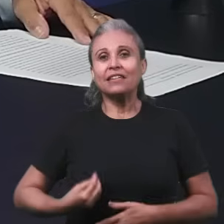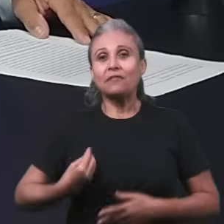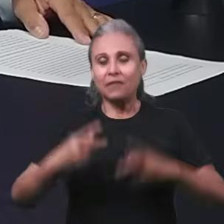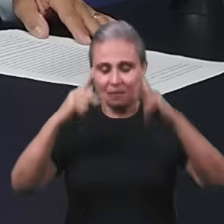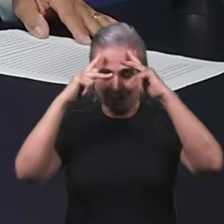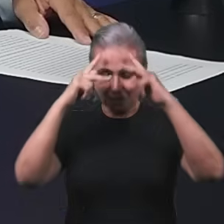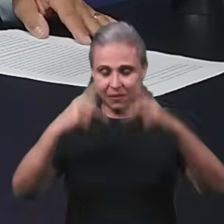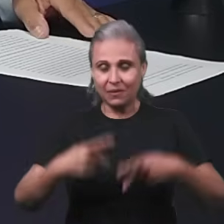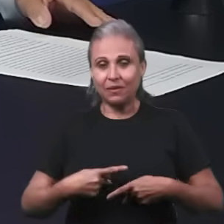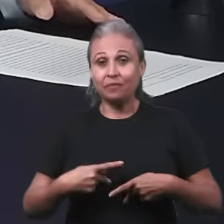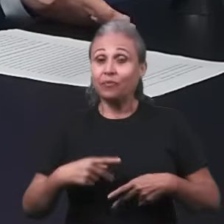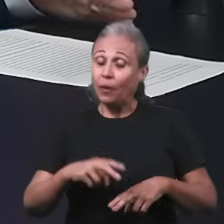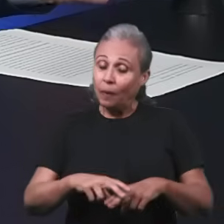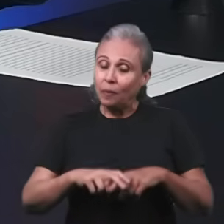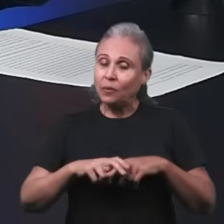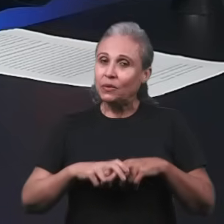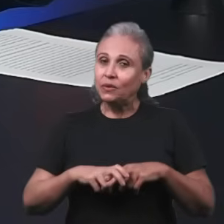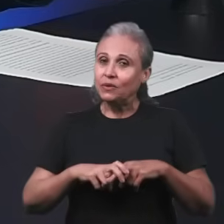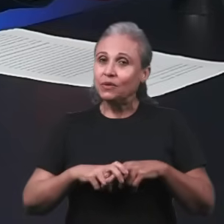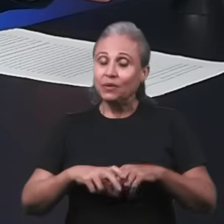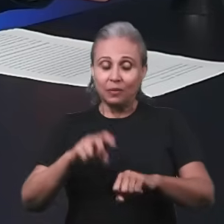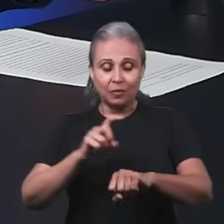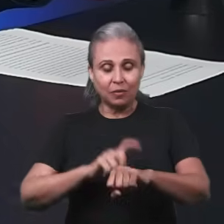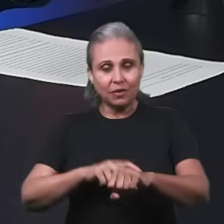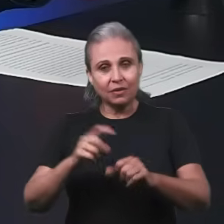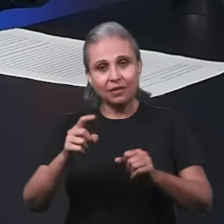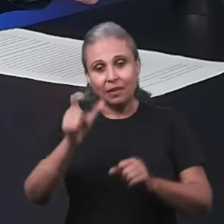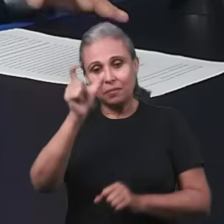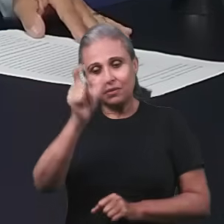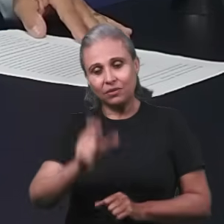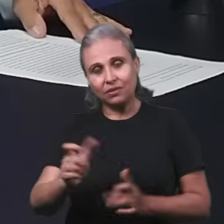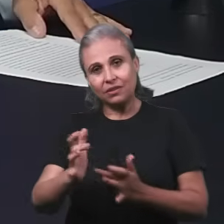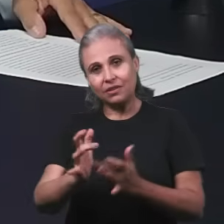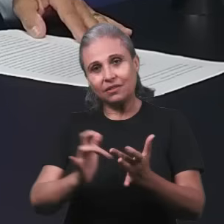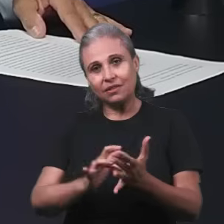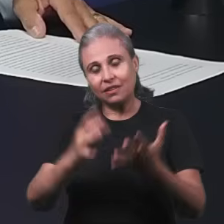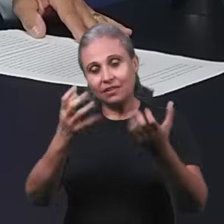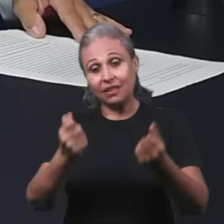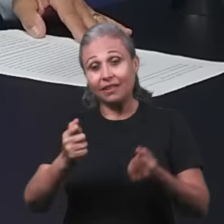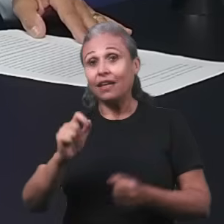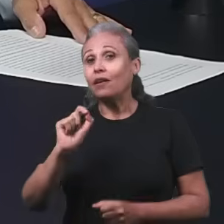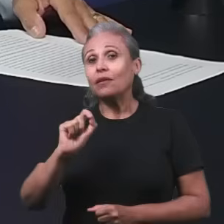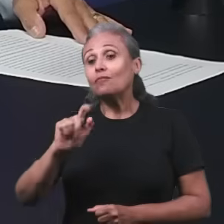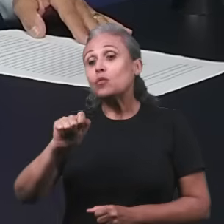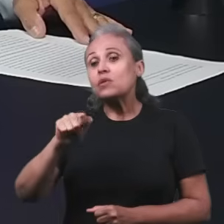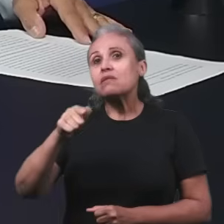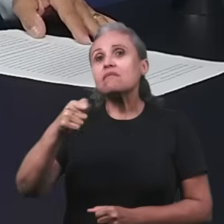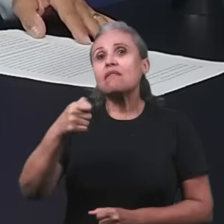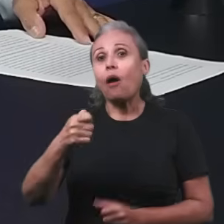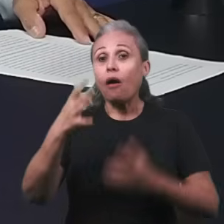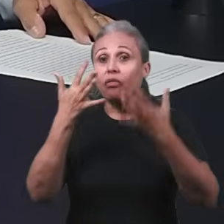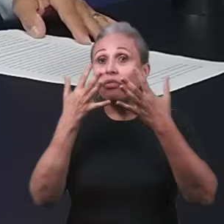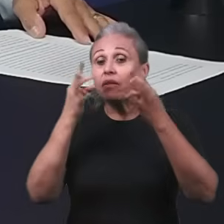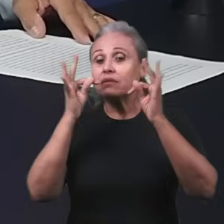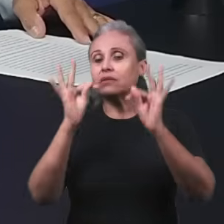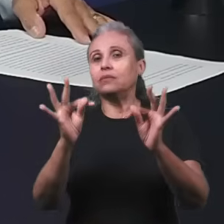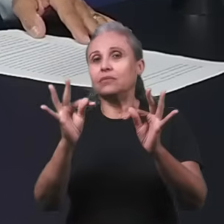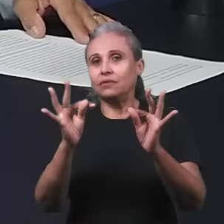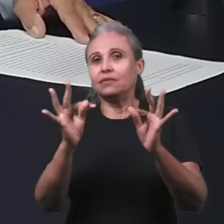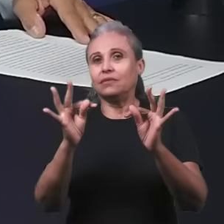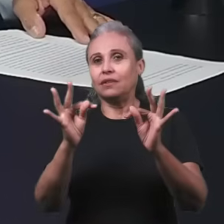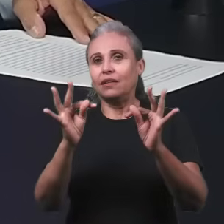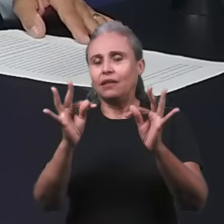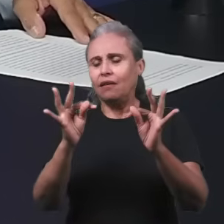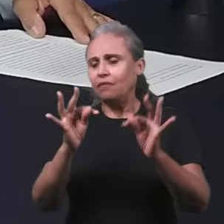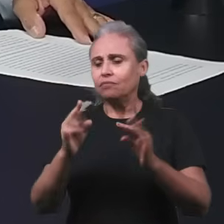por isso que as pessoas, quando são alcançadas pelo Senhor, né, isso é um sinal, né, é um testemunho público. As pessoas dizem, olha, mas a